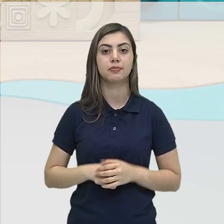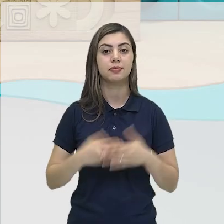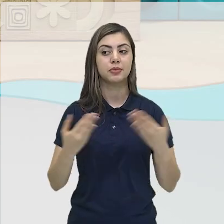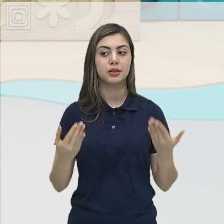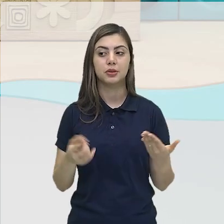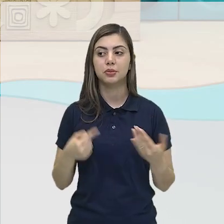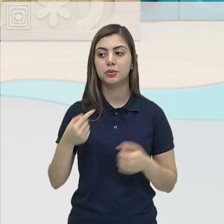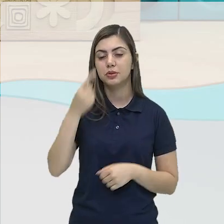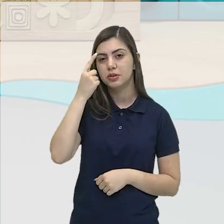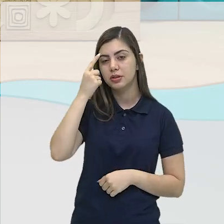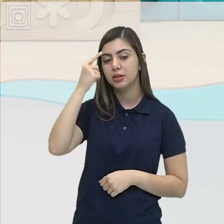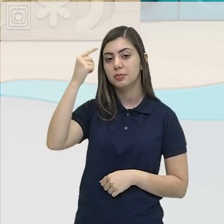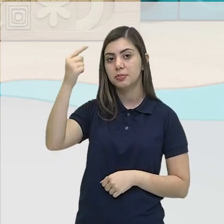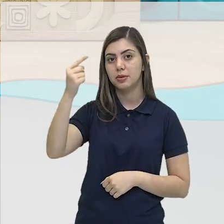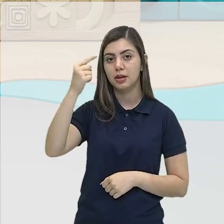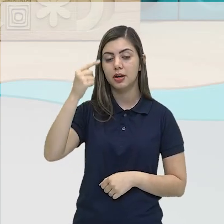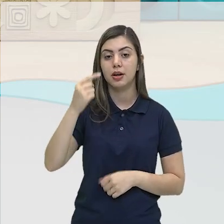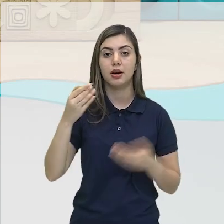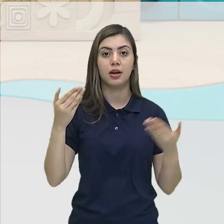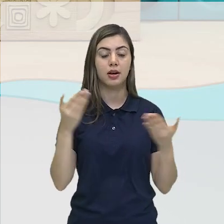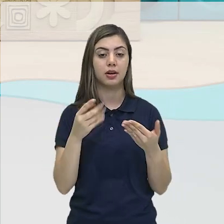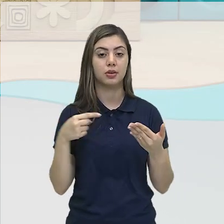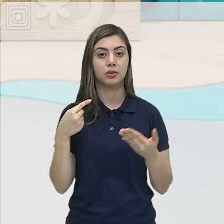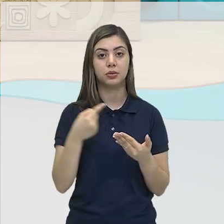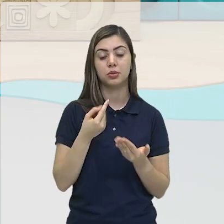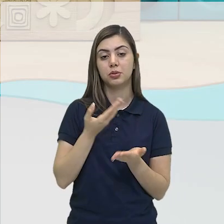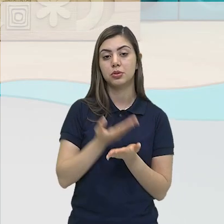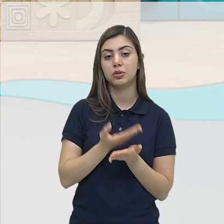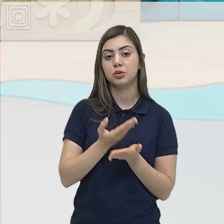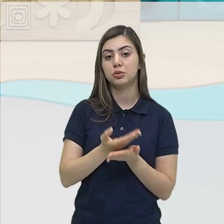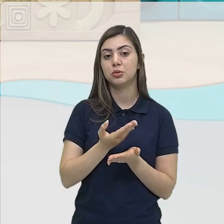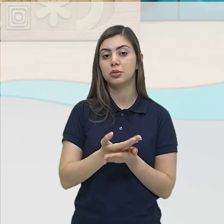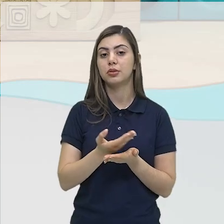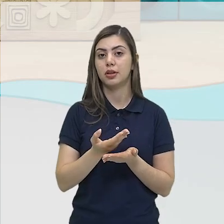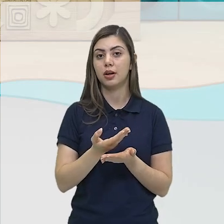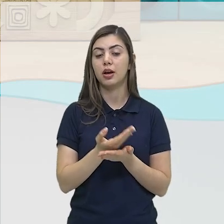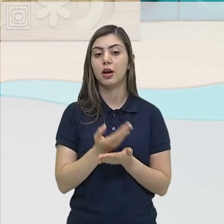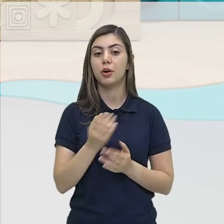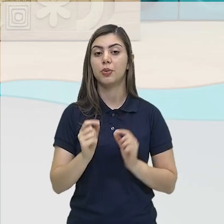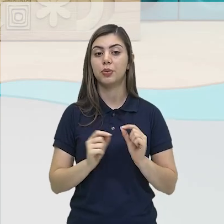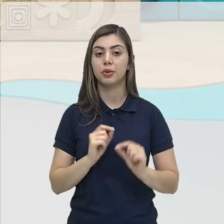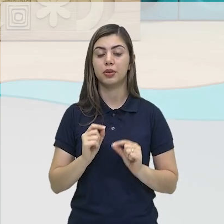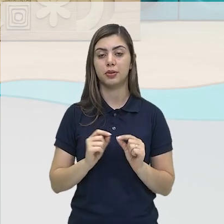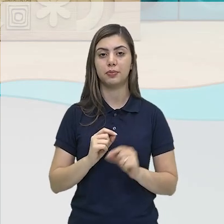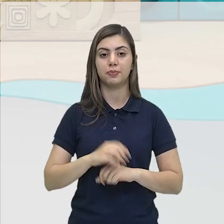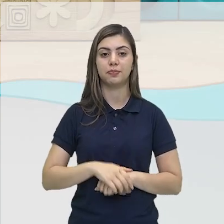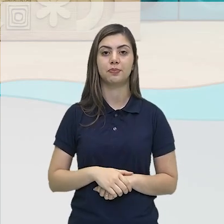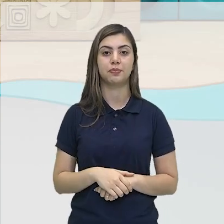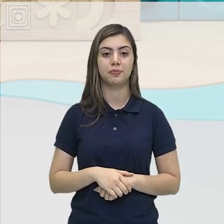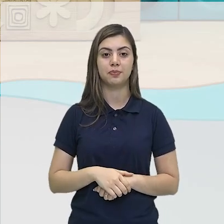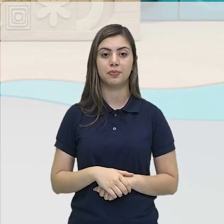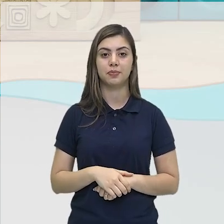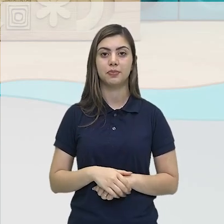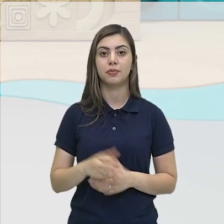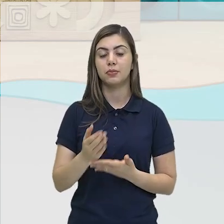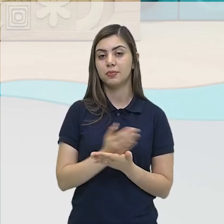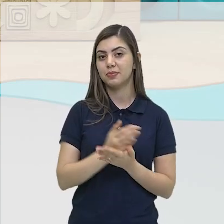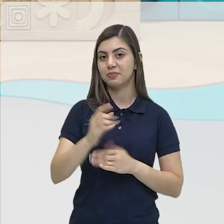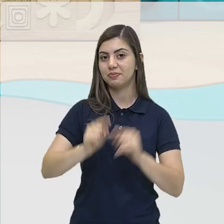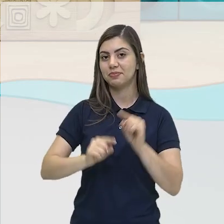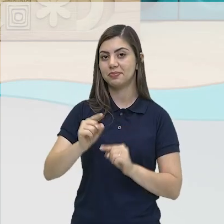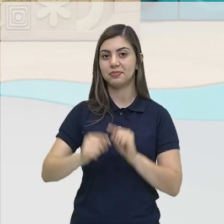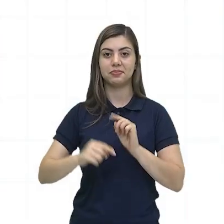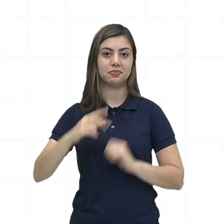revisar essa questão do apóstrofo também, nós vamos ver alguns personal objects, alguns objetos